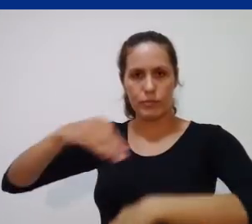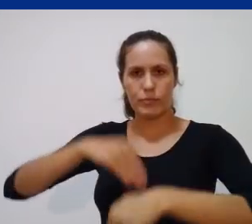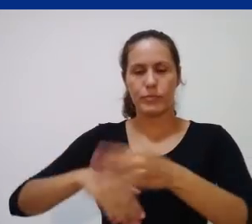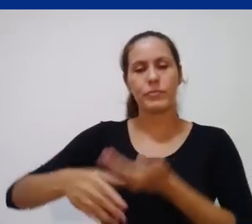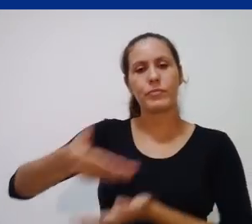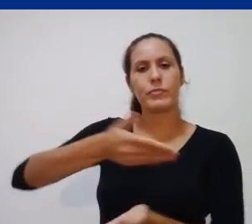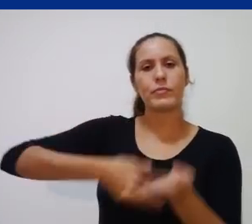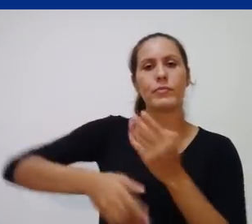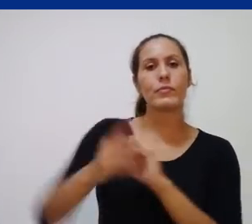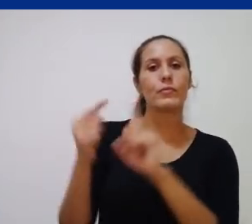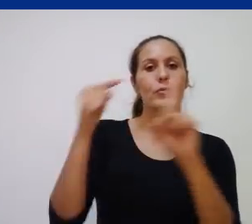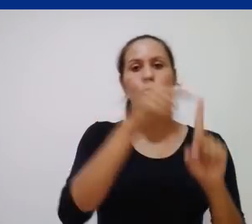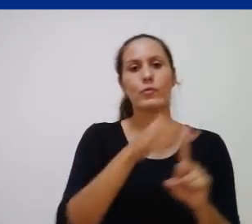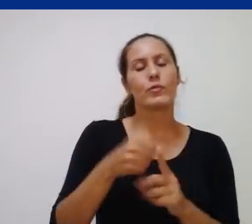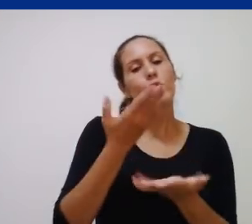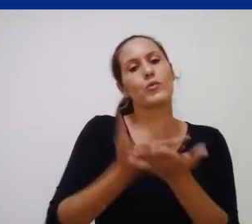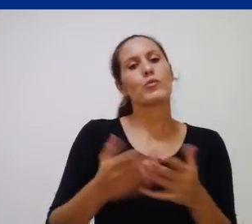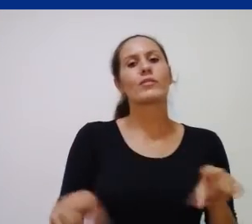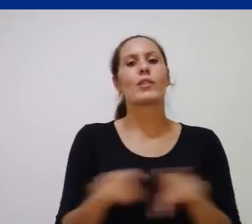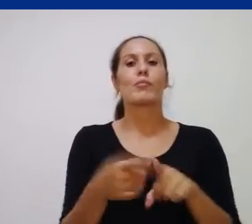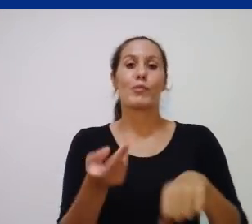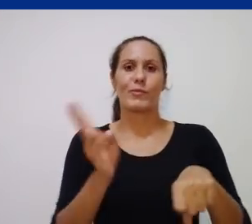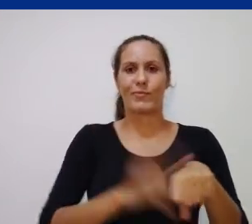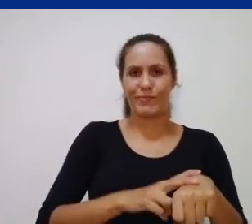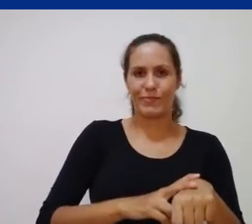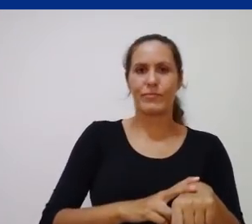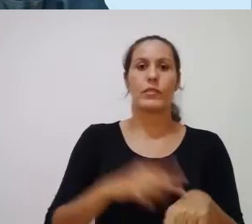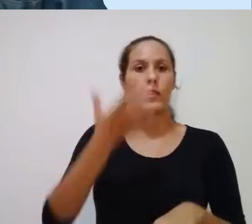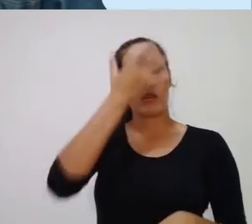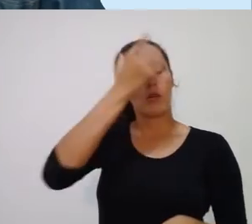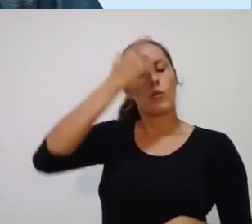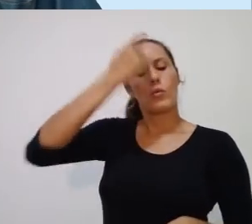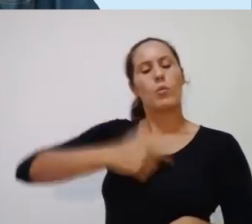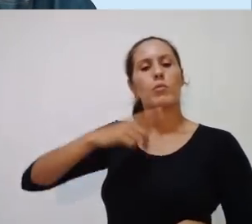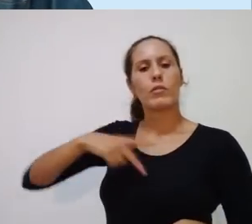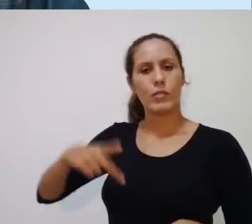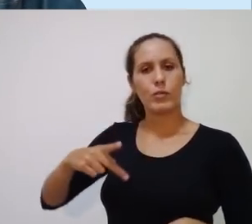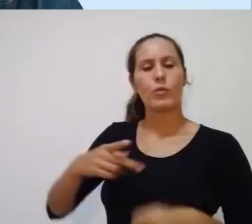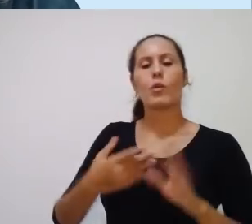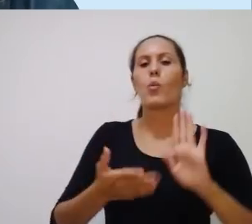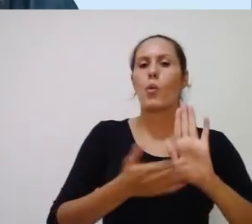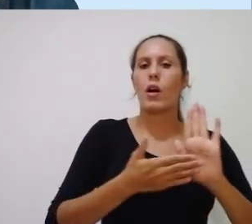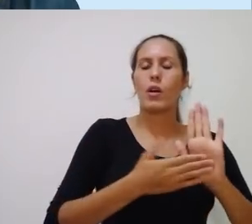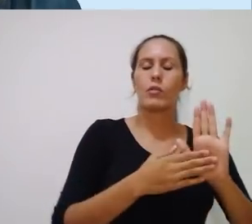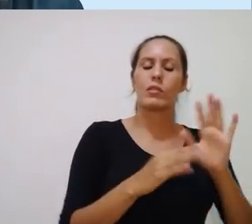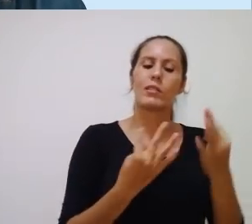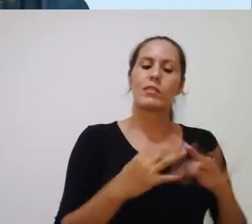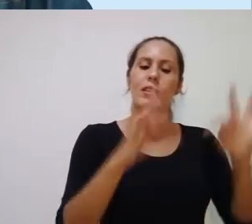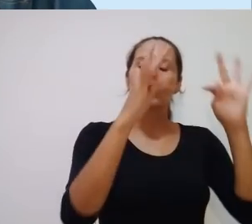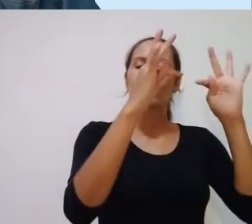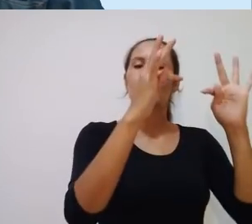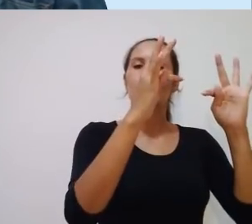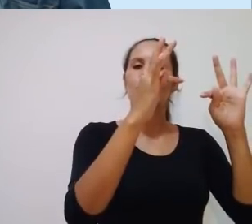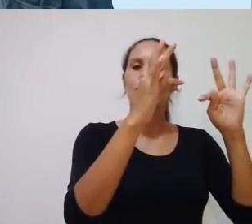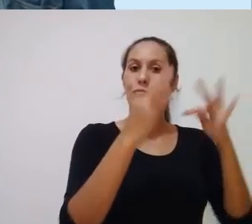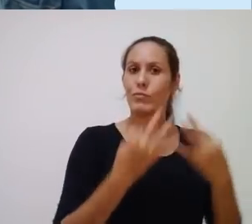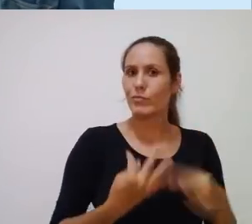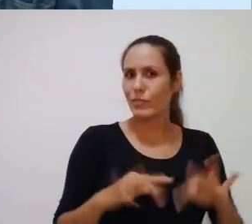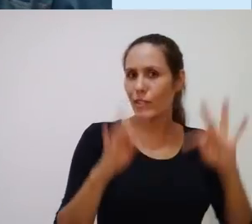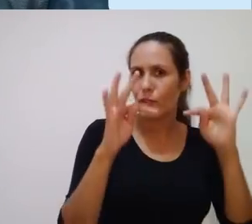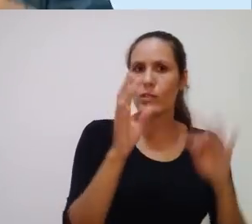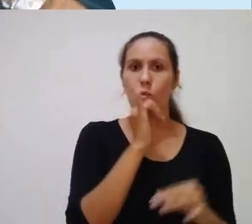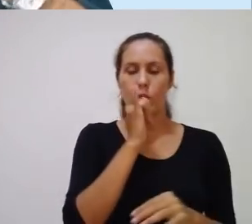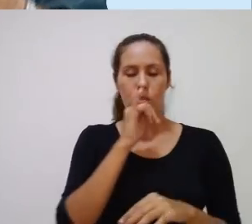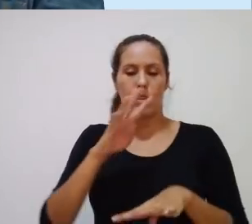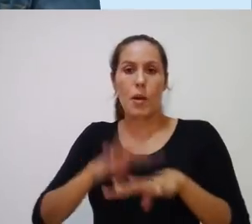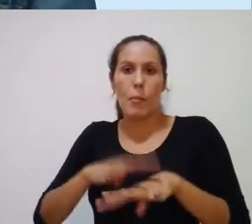também. Exatamente. Então, por exemplo, o professor que promove uma aula, por exemplo, com tecnologia digital na sala de aula, tipo professor de matemática que usa o